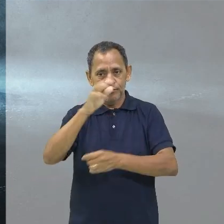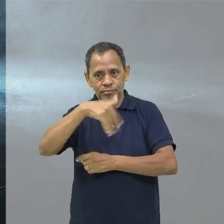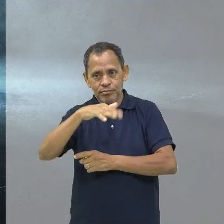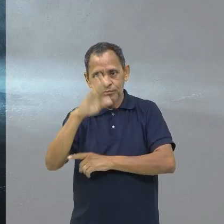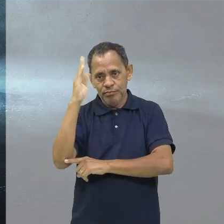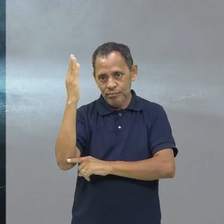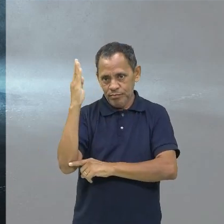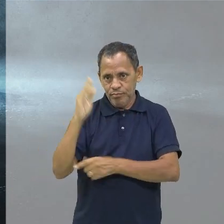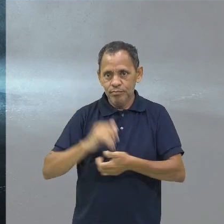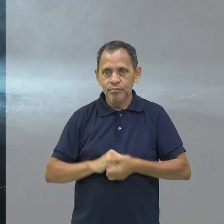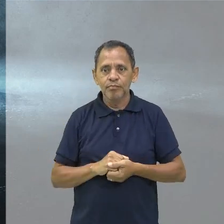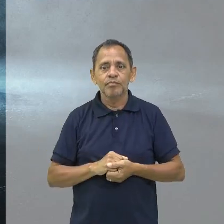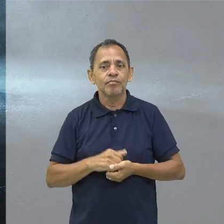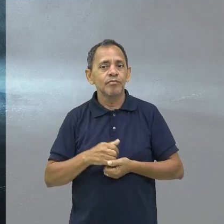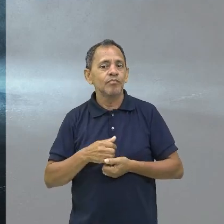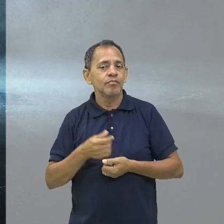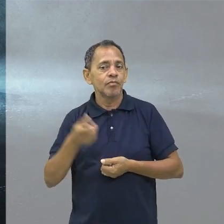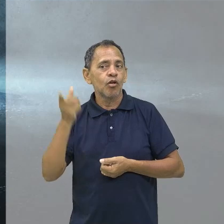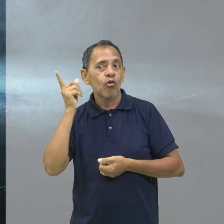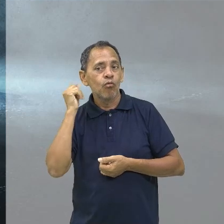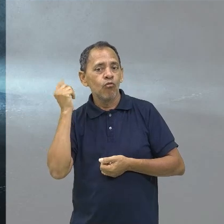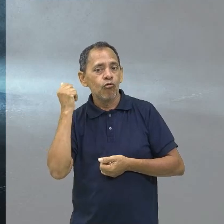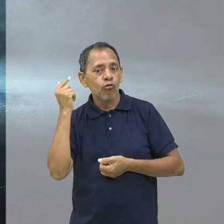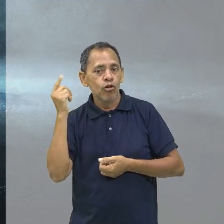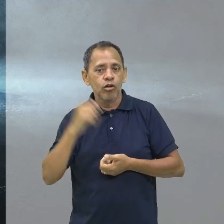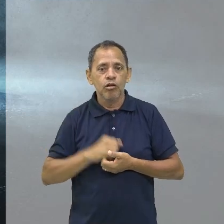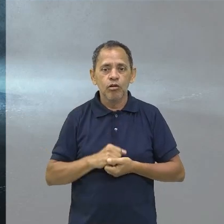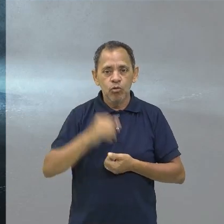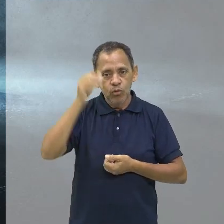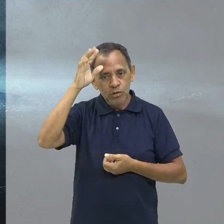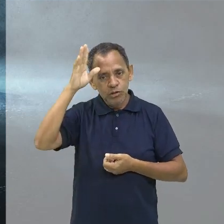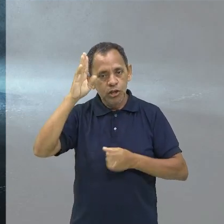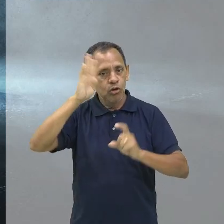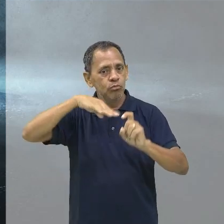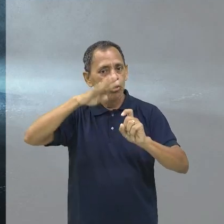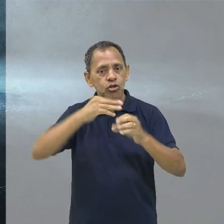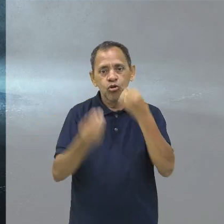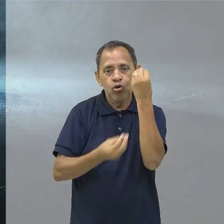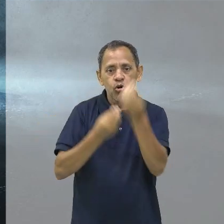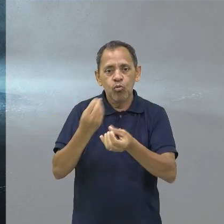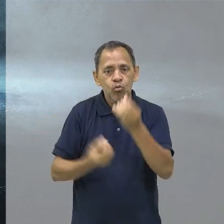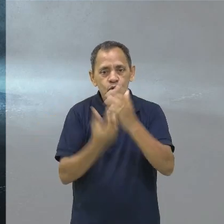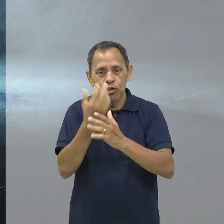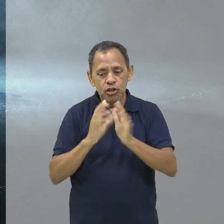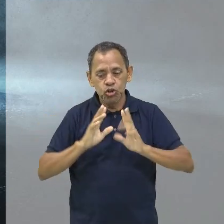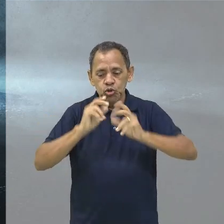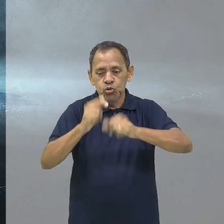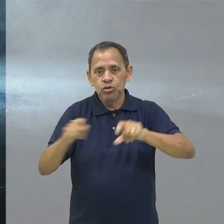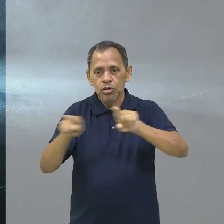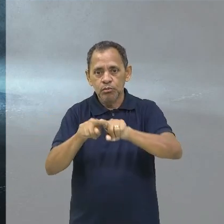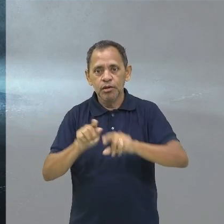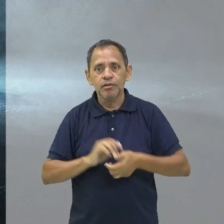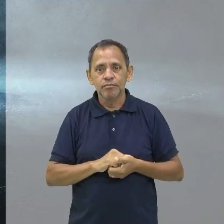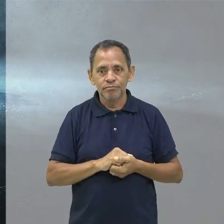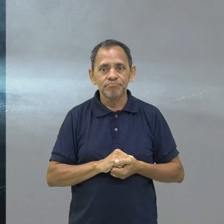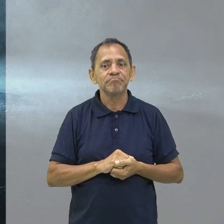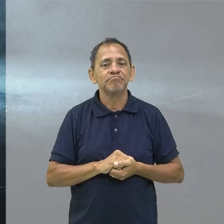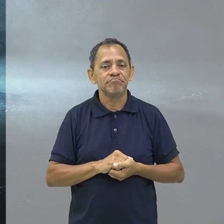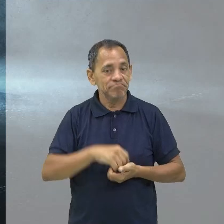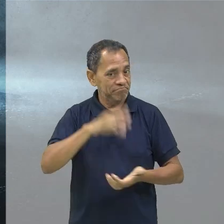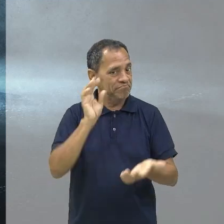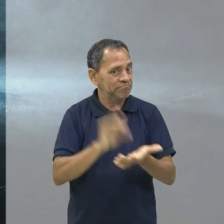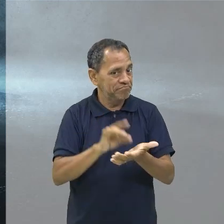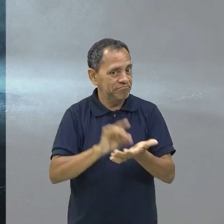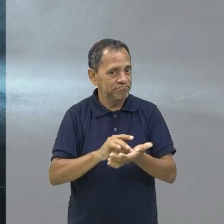um mito, conhecer um mito sobre como tudo se originou. Isso, Érica. Desde